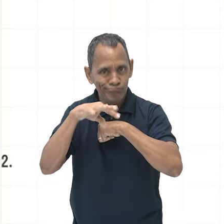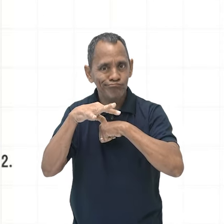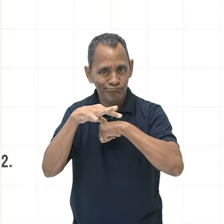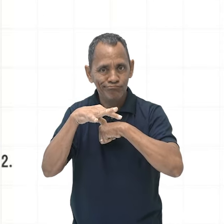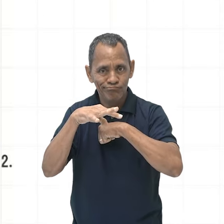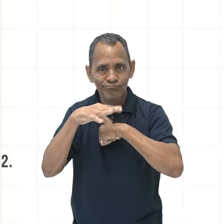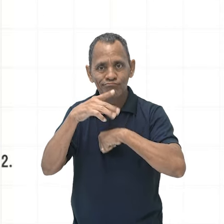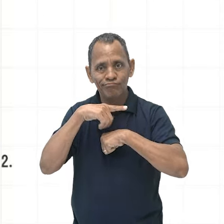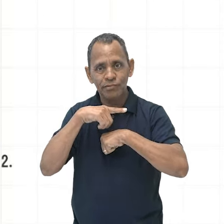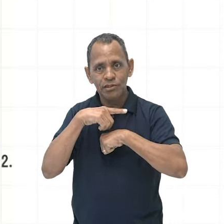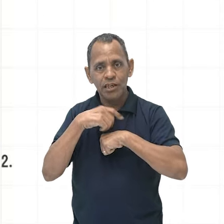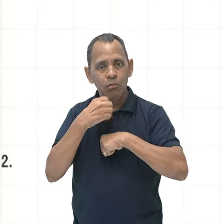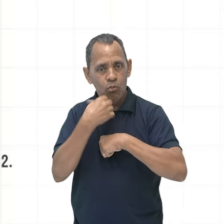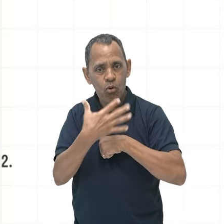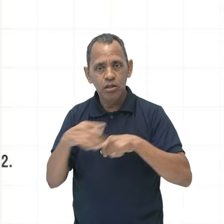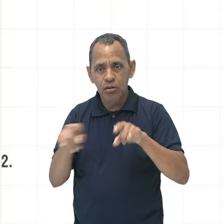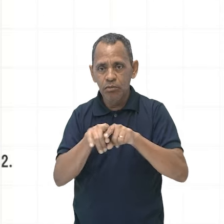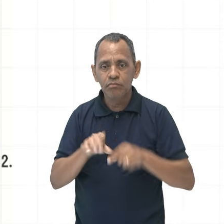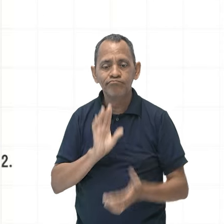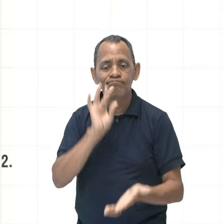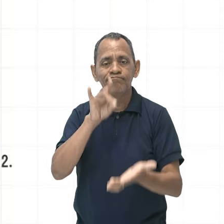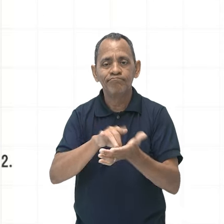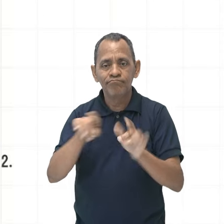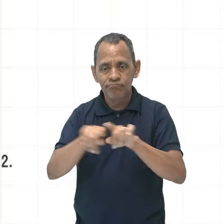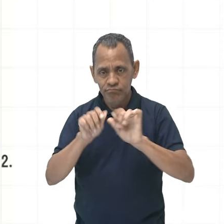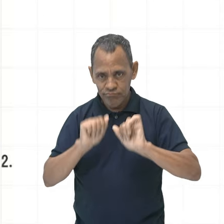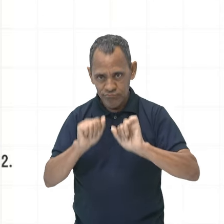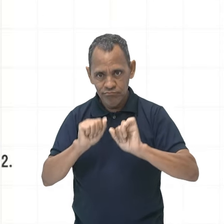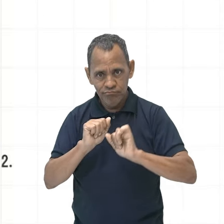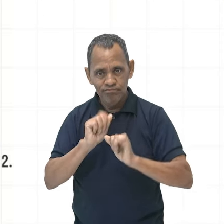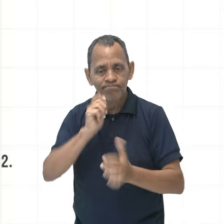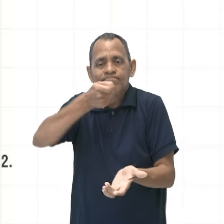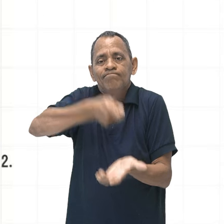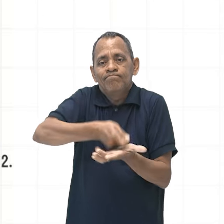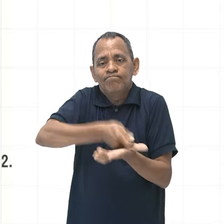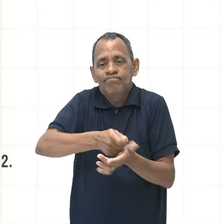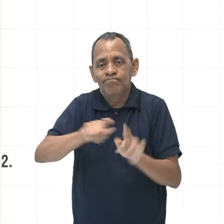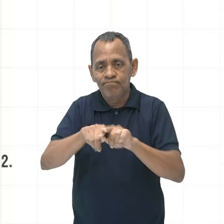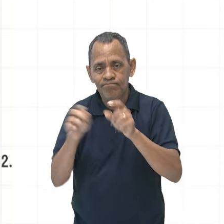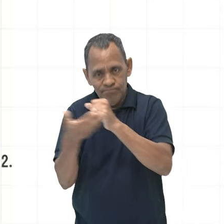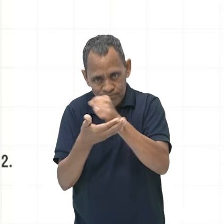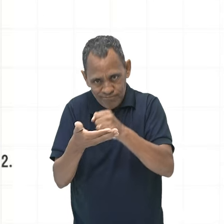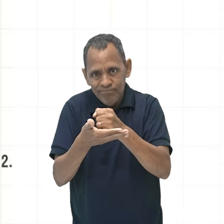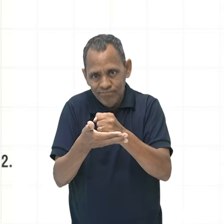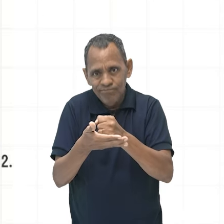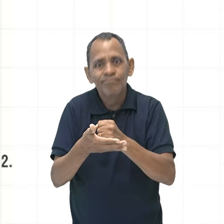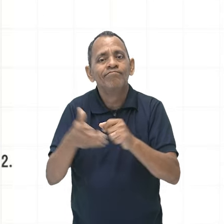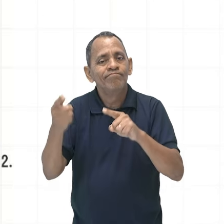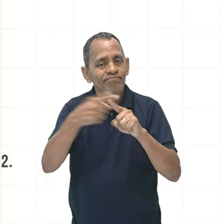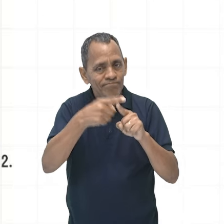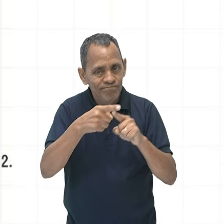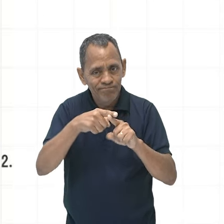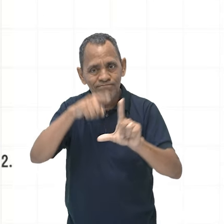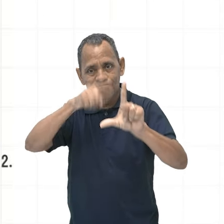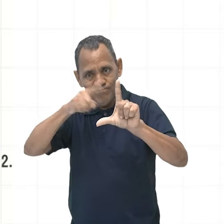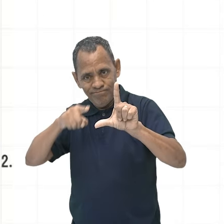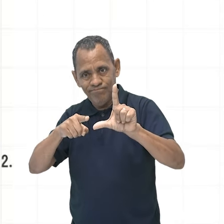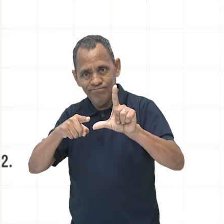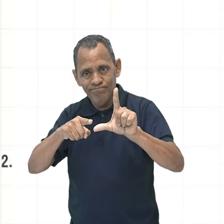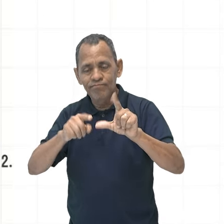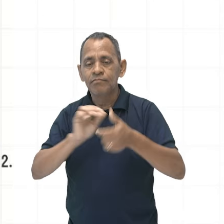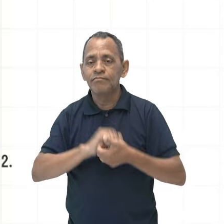satisfatória, né? E com certeza pode-se tomar decisões, né, baseados aí neste gráfico. No caso, a